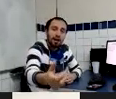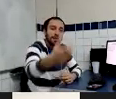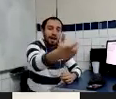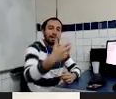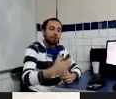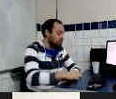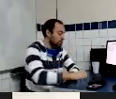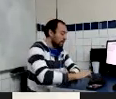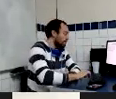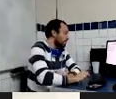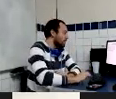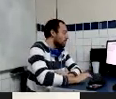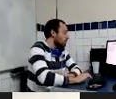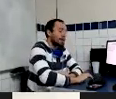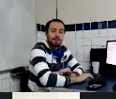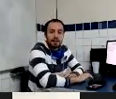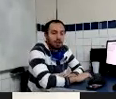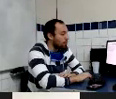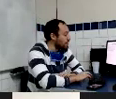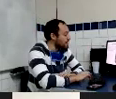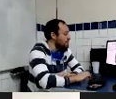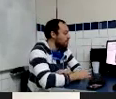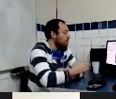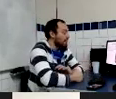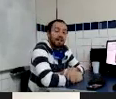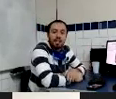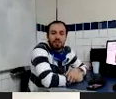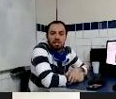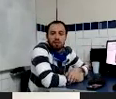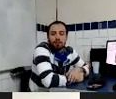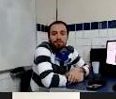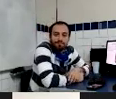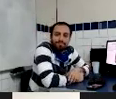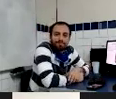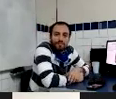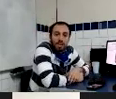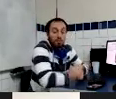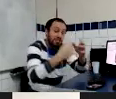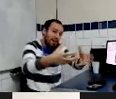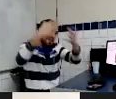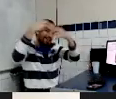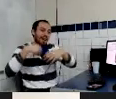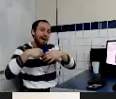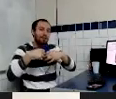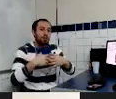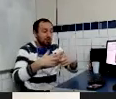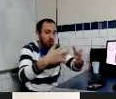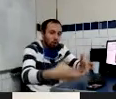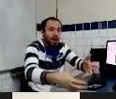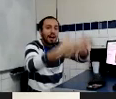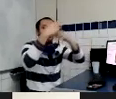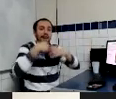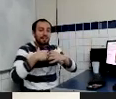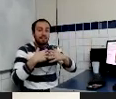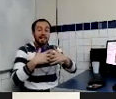na agricultura? O artesanato, por exemplo, na reserva de alimento. Eu preciso armazenar, eu preciso